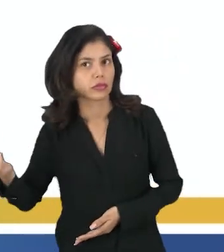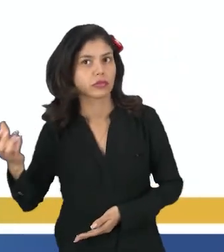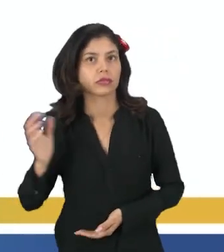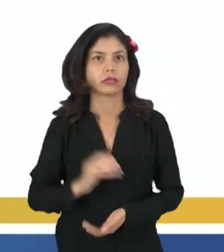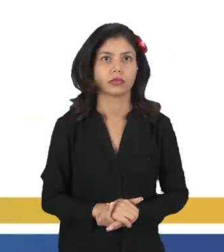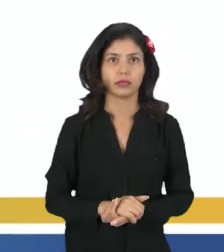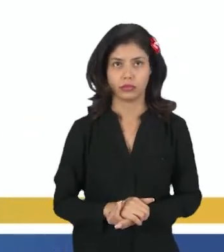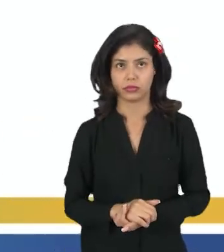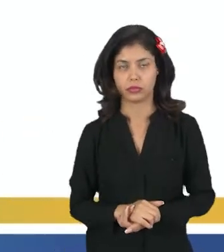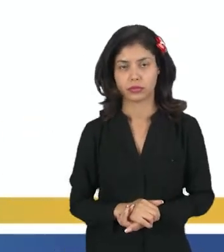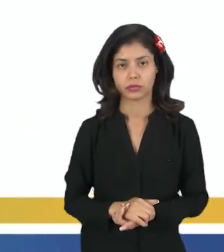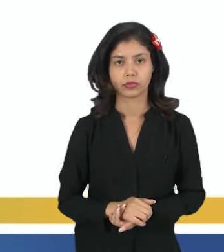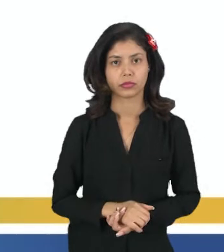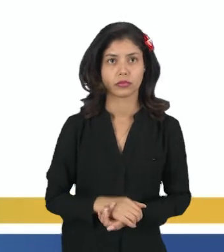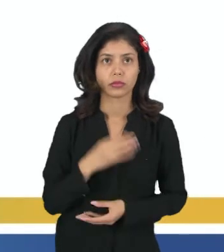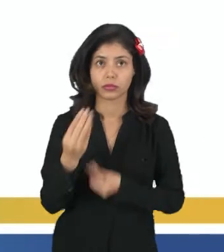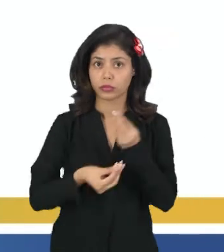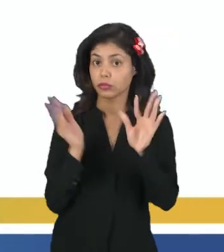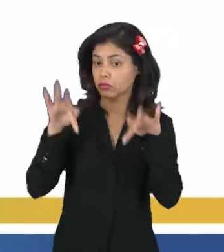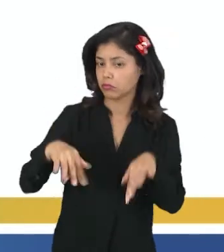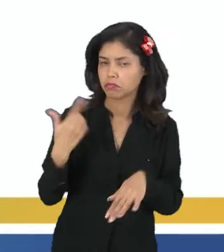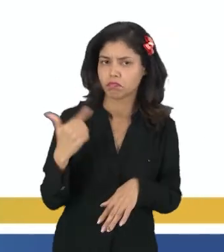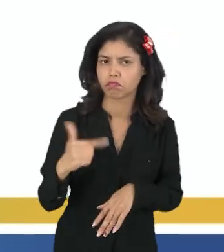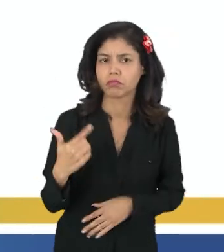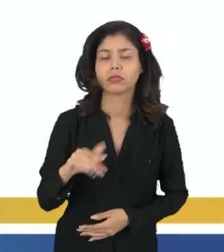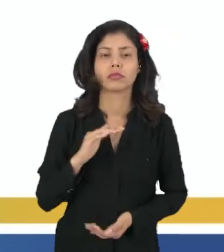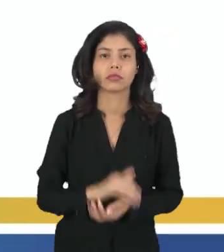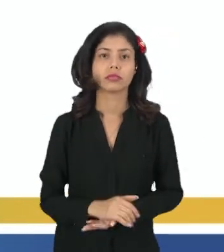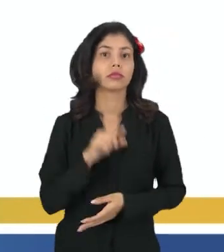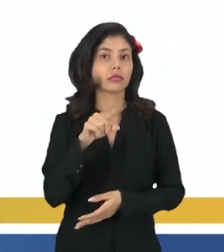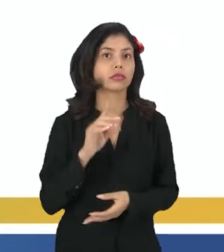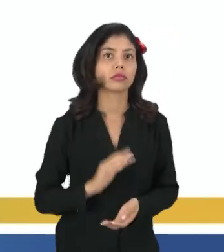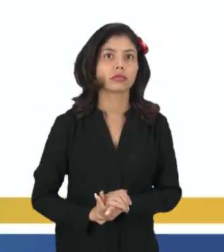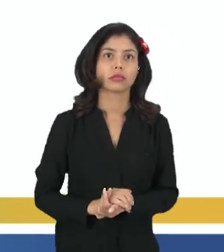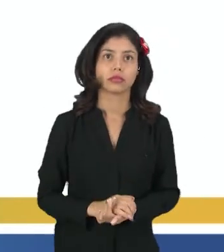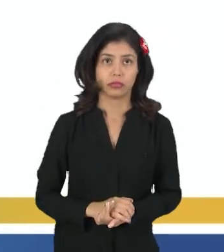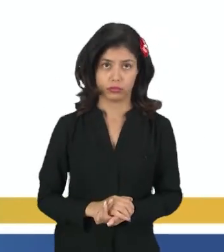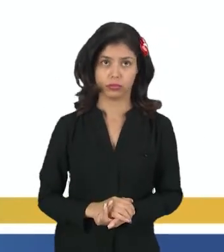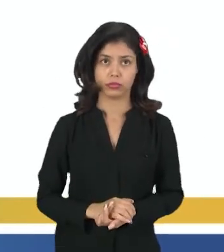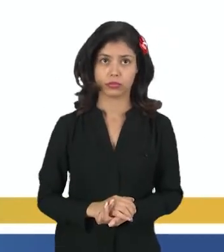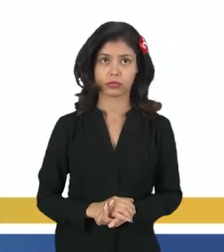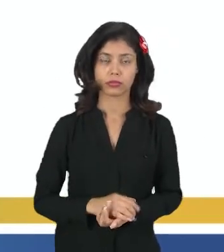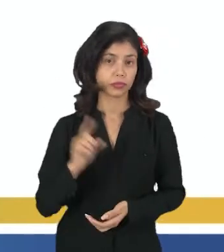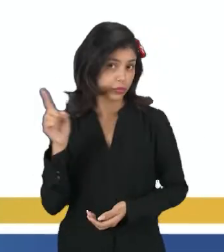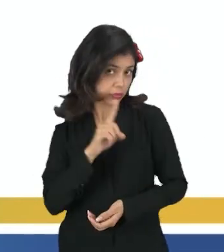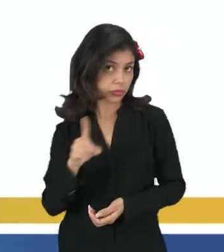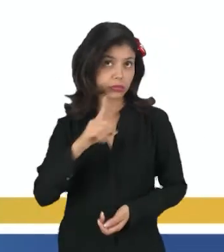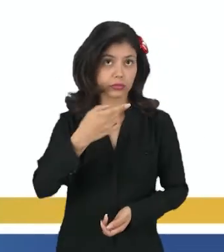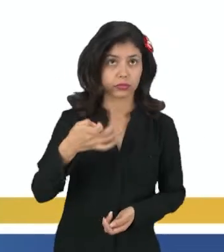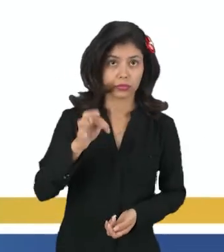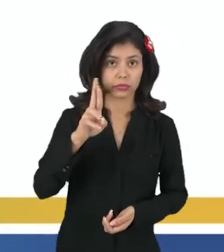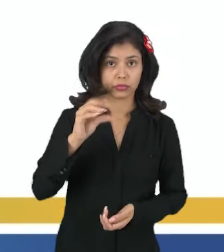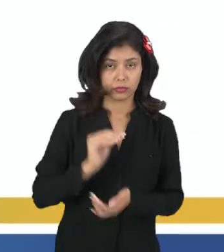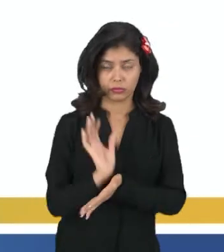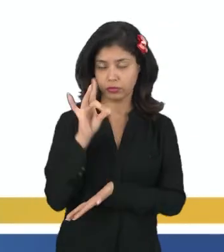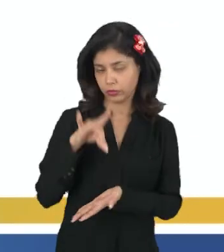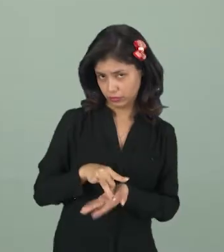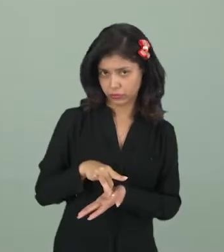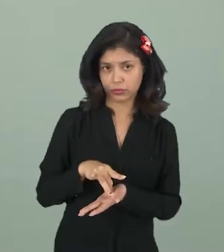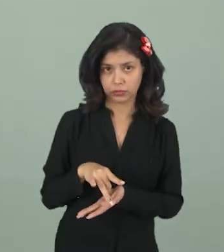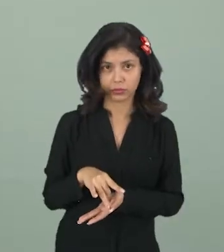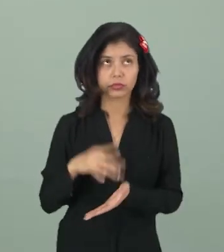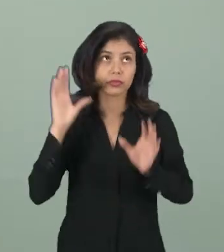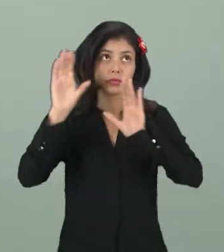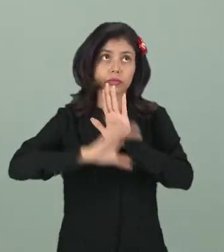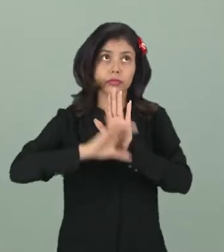0,6 mesmo como não tem fim né a gente fecha em decimal não exato na verdade Pessoal